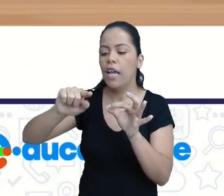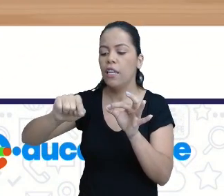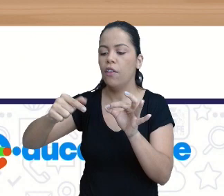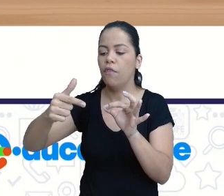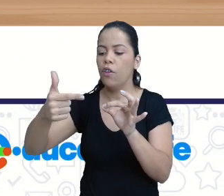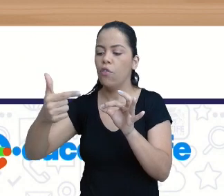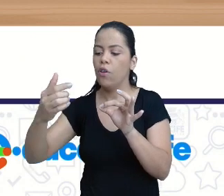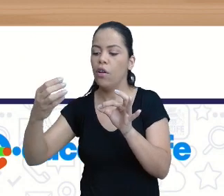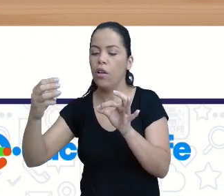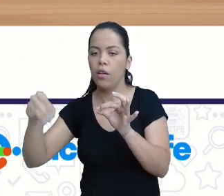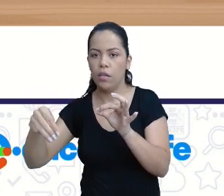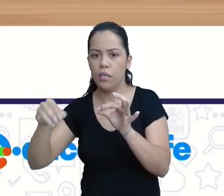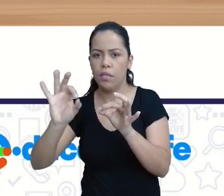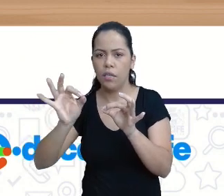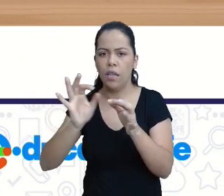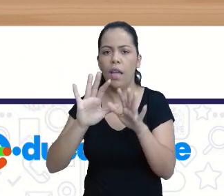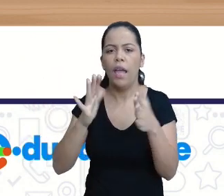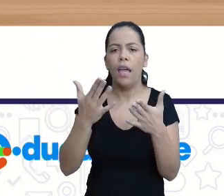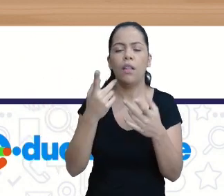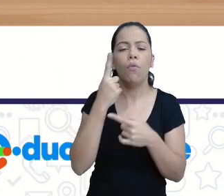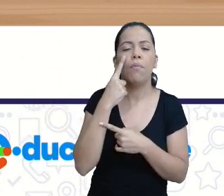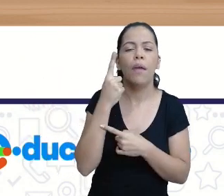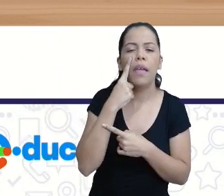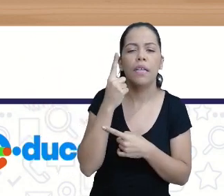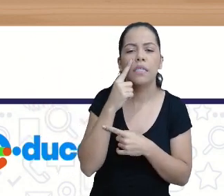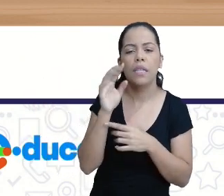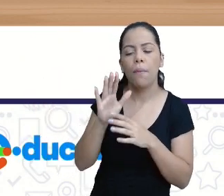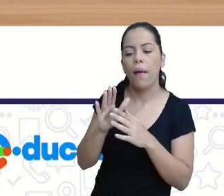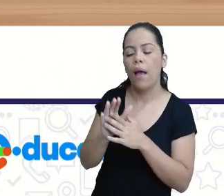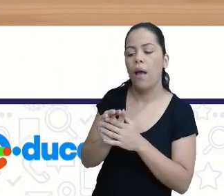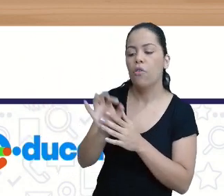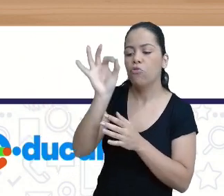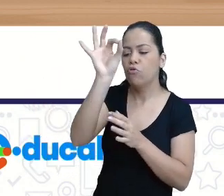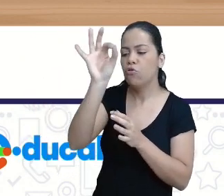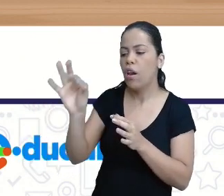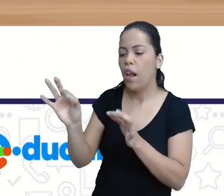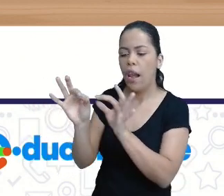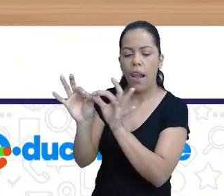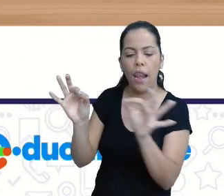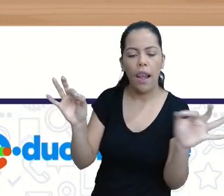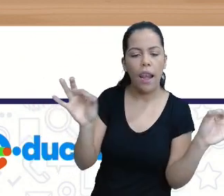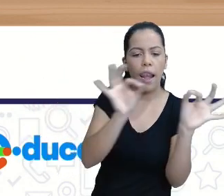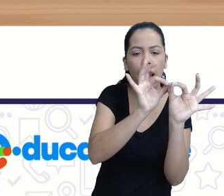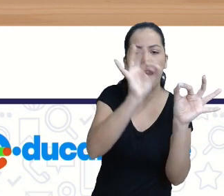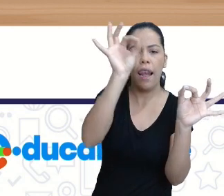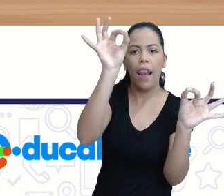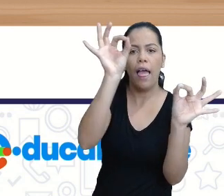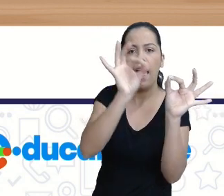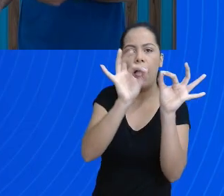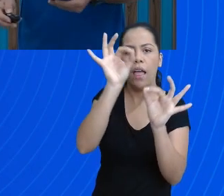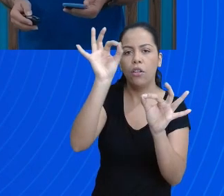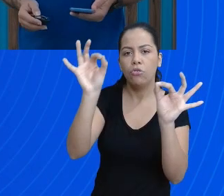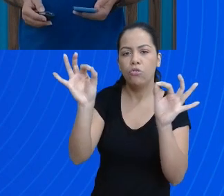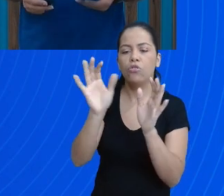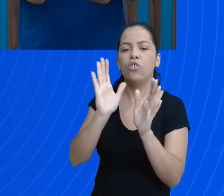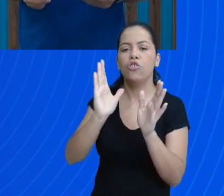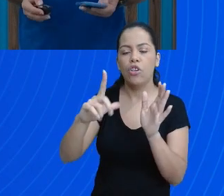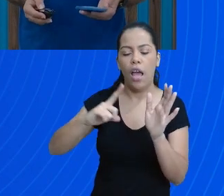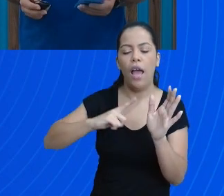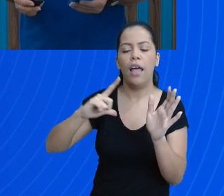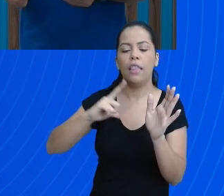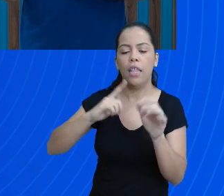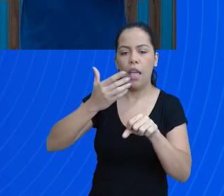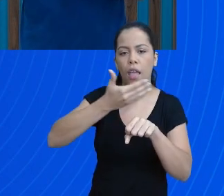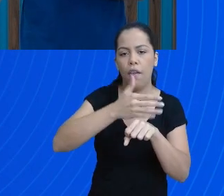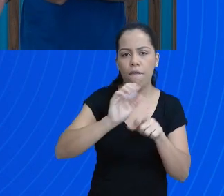7,2 centímetros. Então, observa que os lados do triângulo e as projeções, eu já tenho as suas medidas feitas na